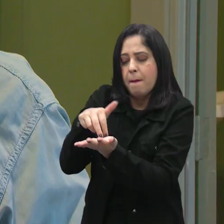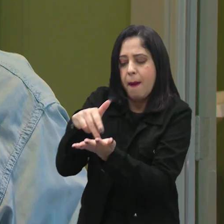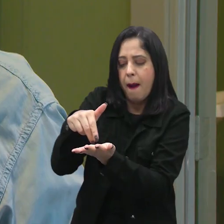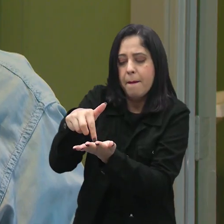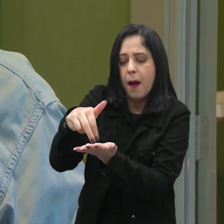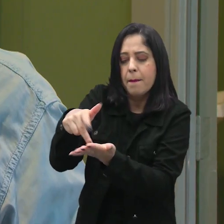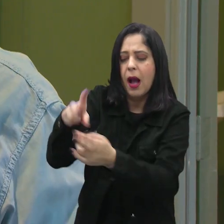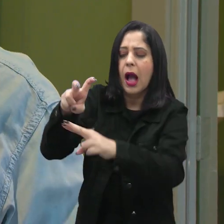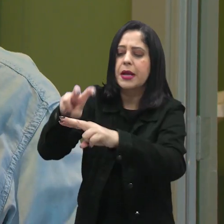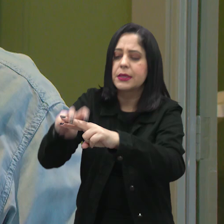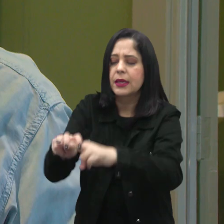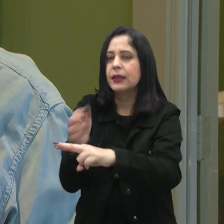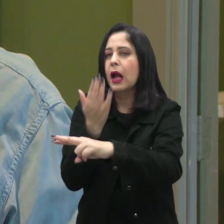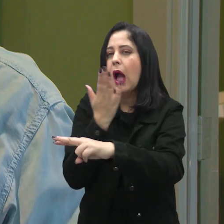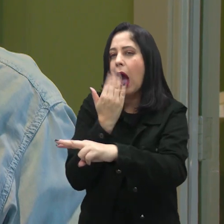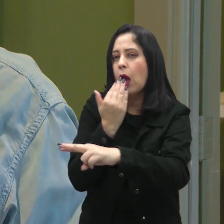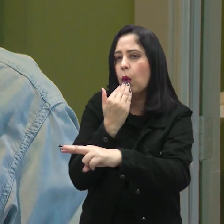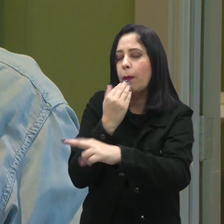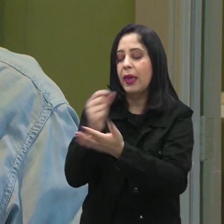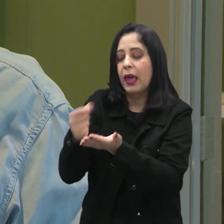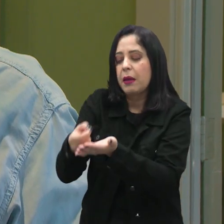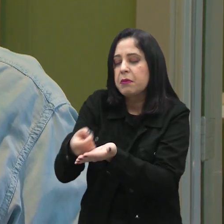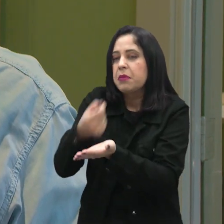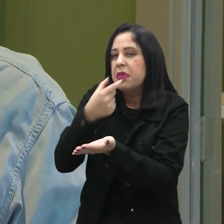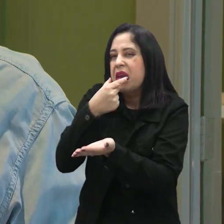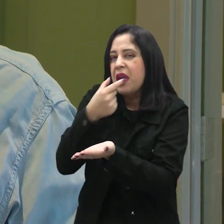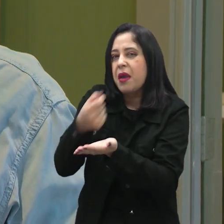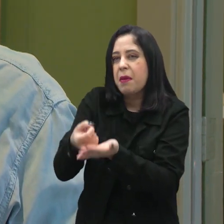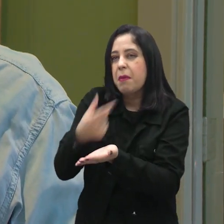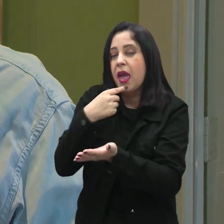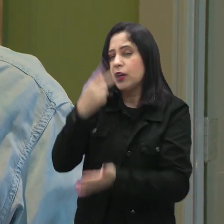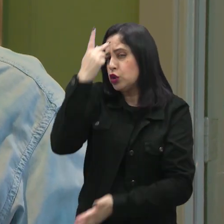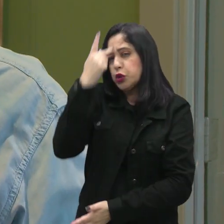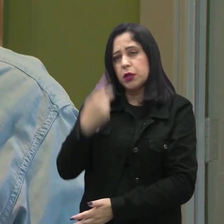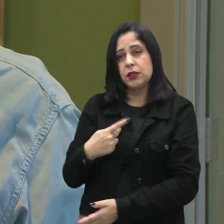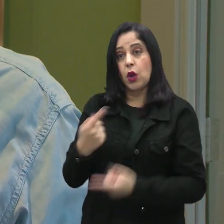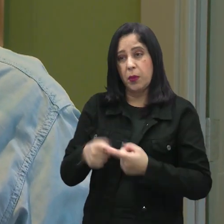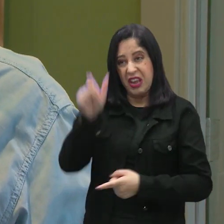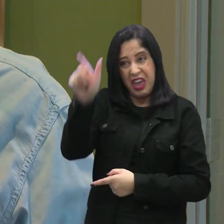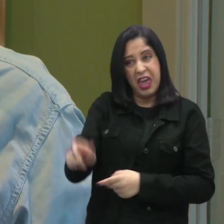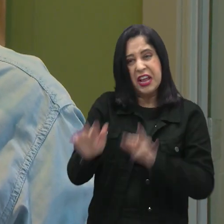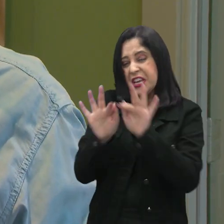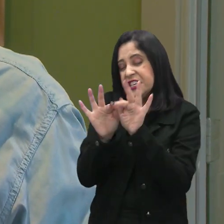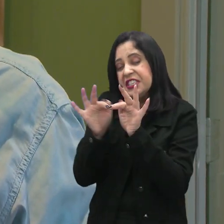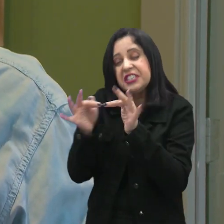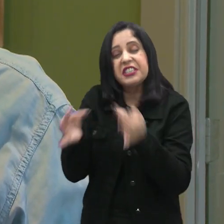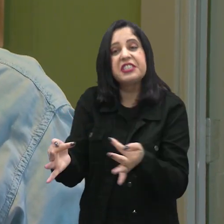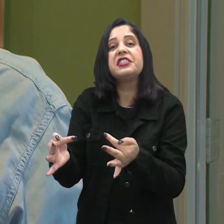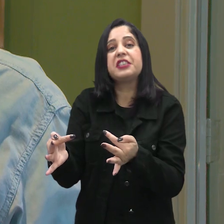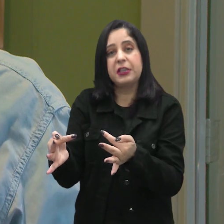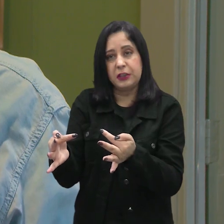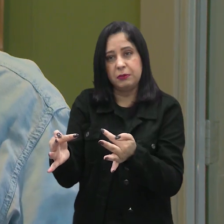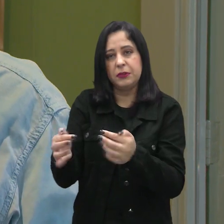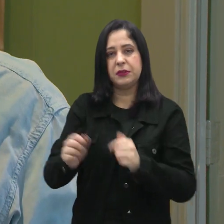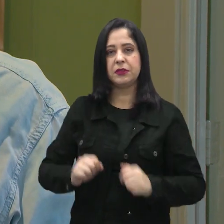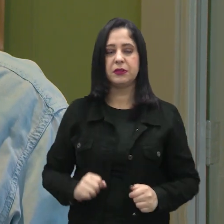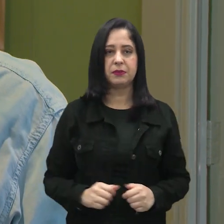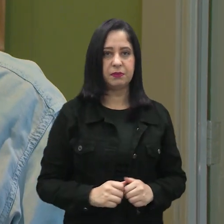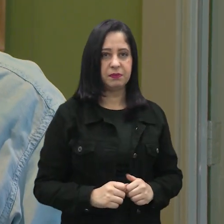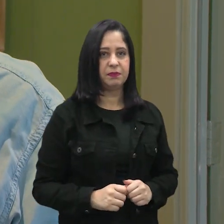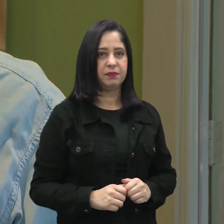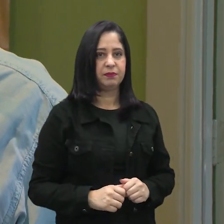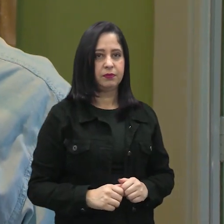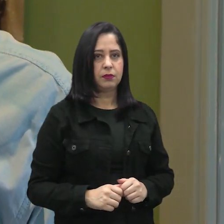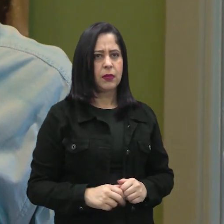as refeições ou para os remédios, desejando de fato, fazendo-se pobre e pequeno, também fazendo-se